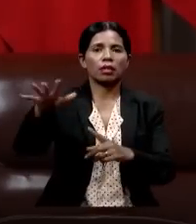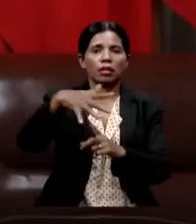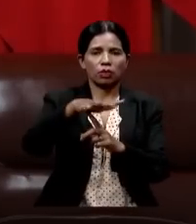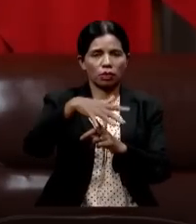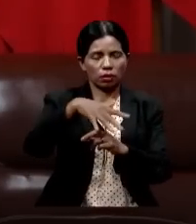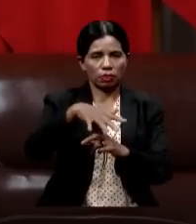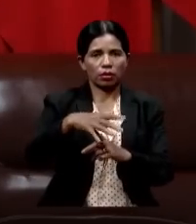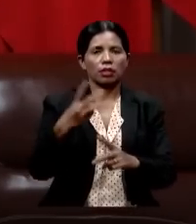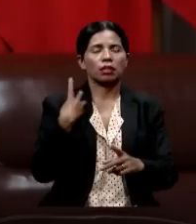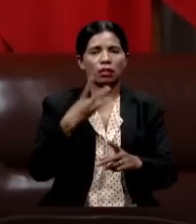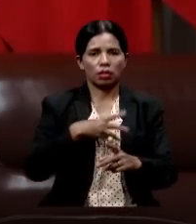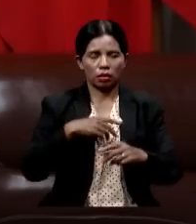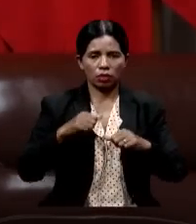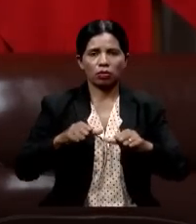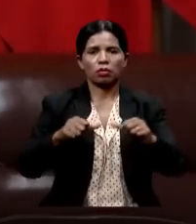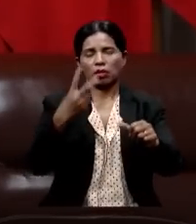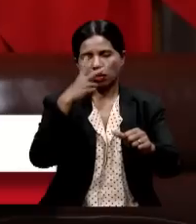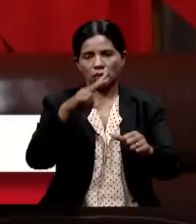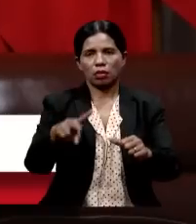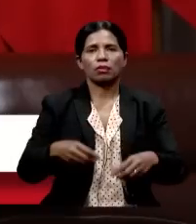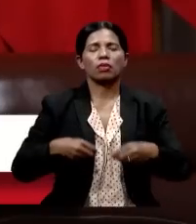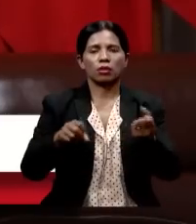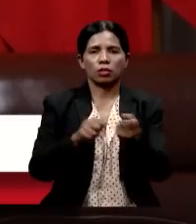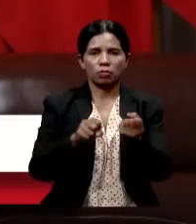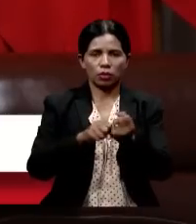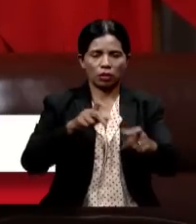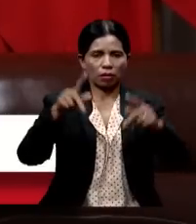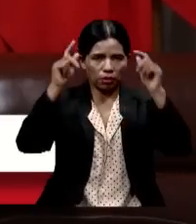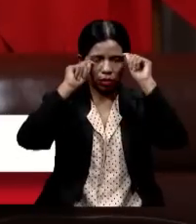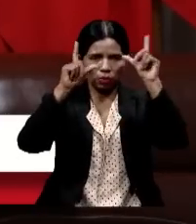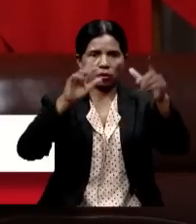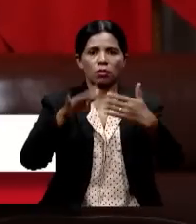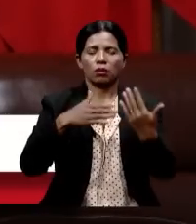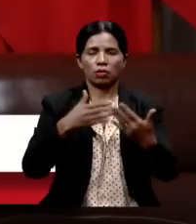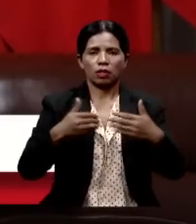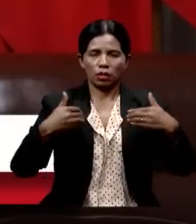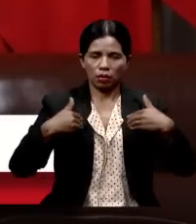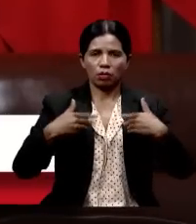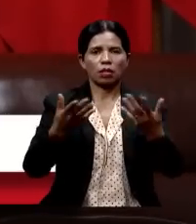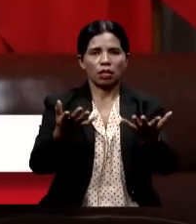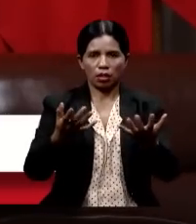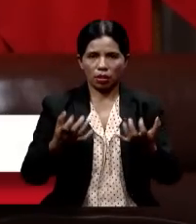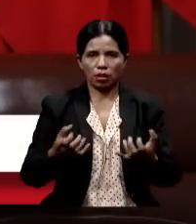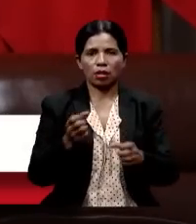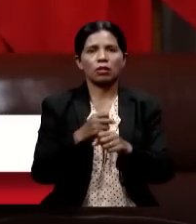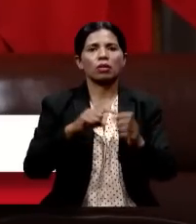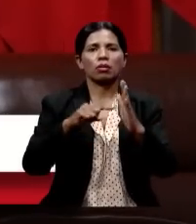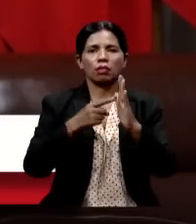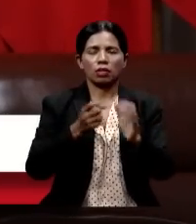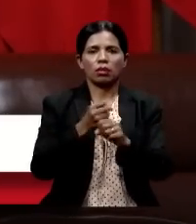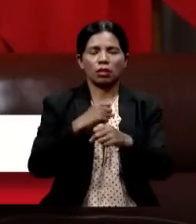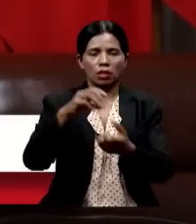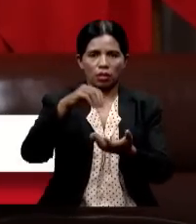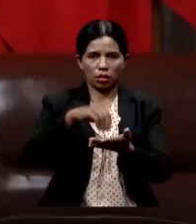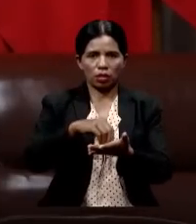continuar, melhora a condição, para depois ver o apoio para Timor-Leste e a uma iniciativa a Tuhahu, ao investimento